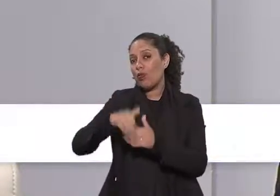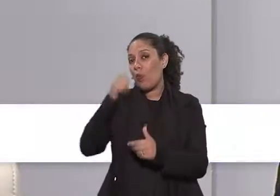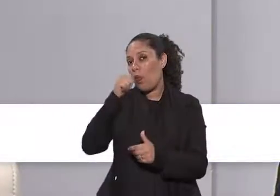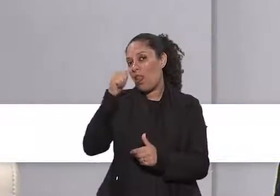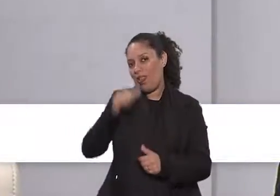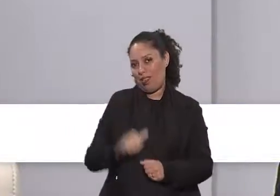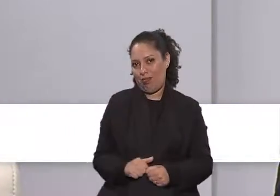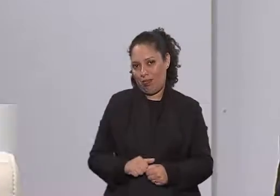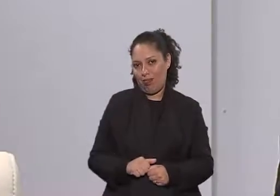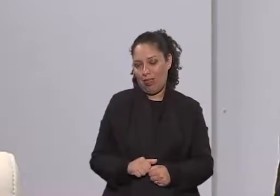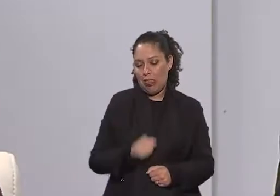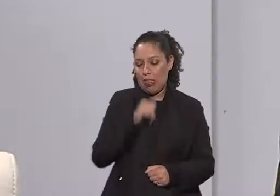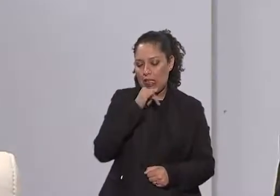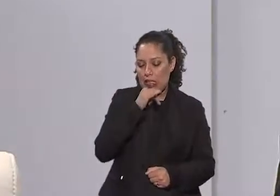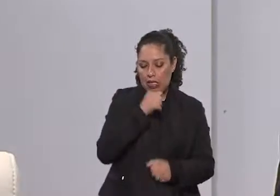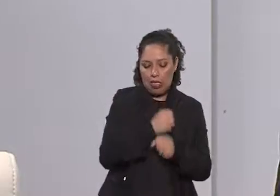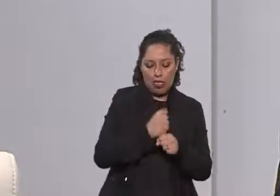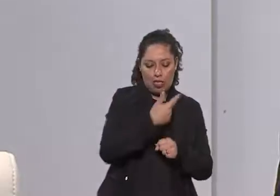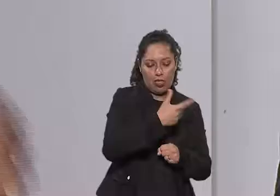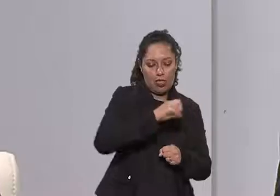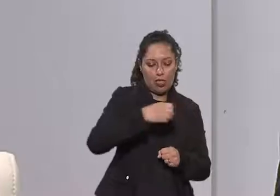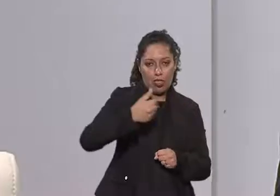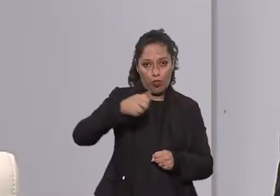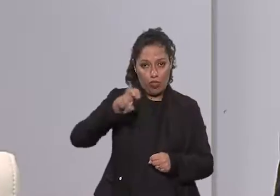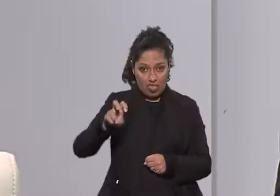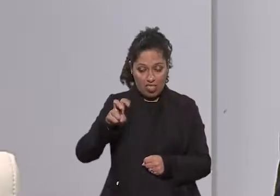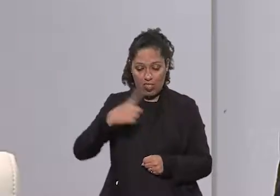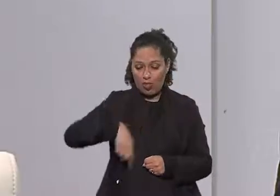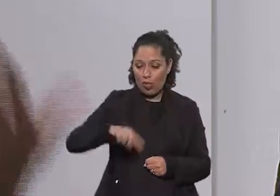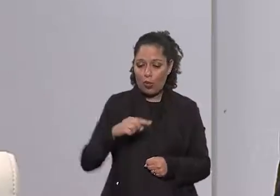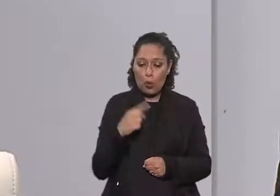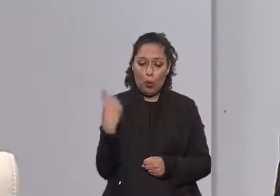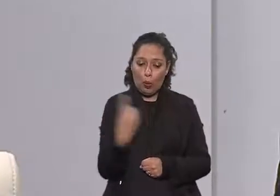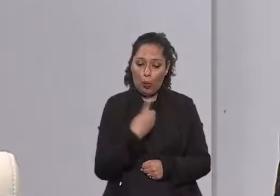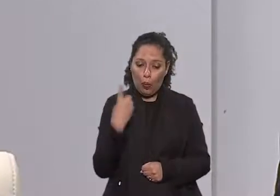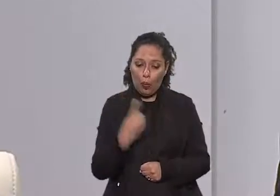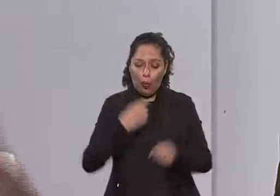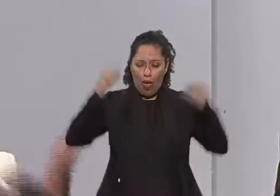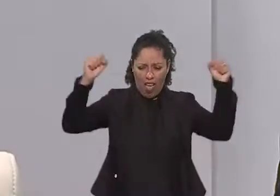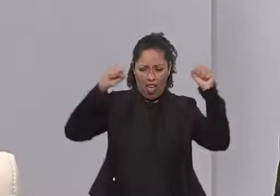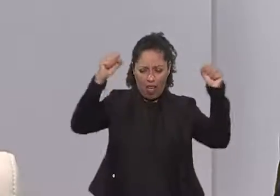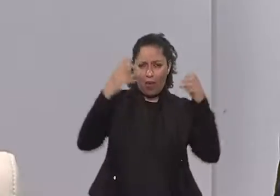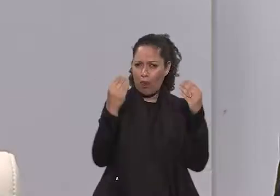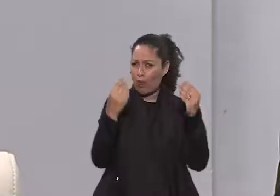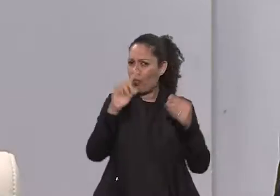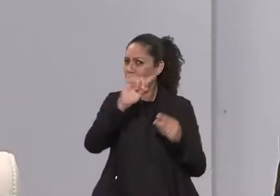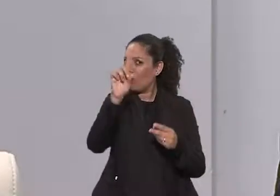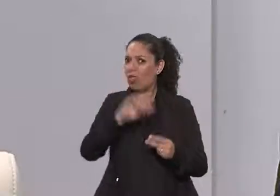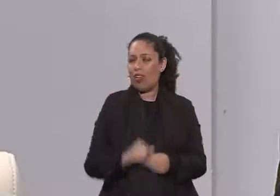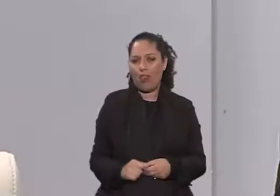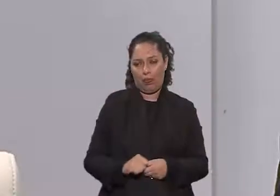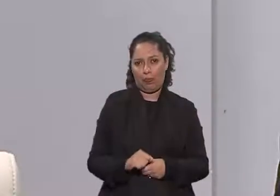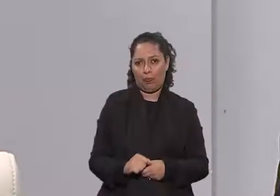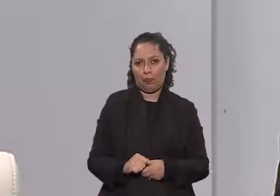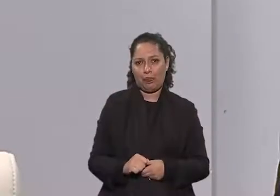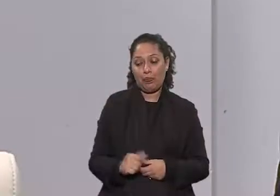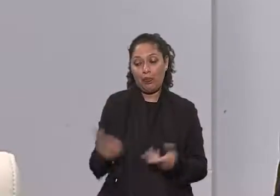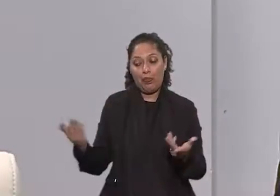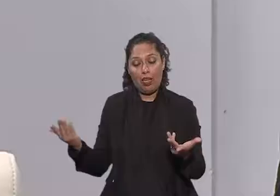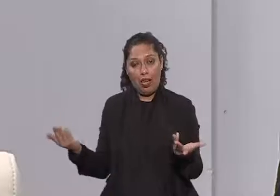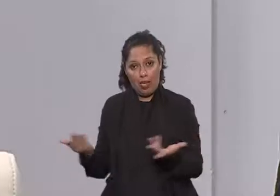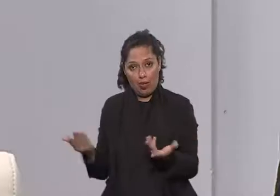falei em 2015 a gente não teve 1 a torcida que a gente te ver se ela esteve é por causa da copa